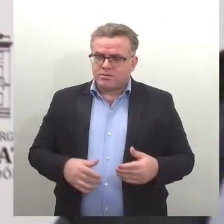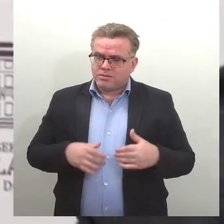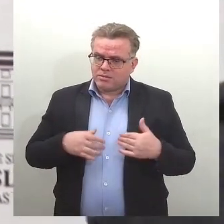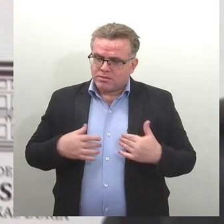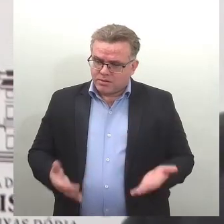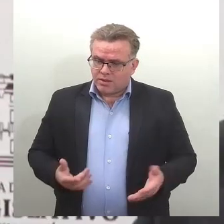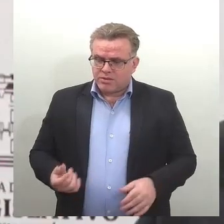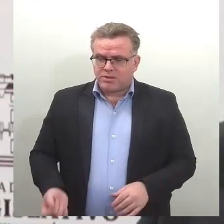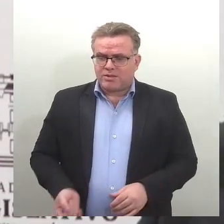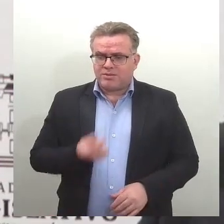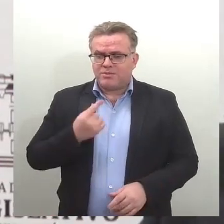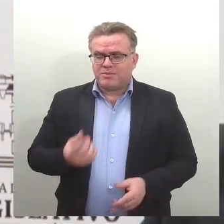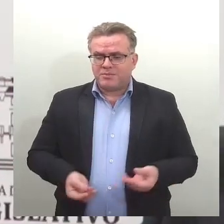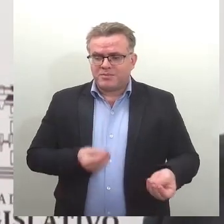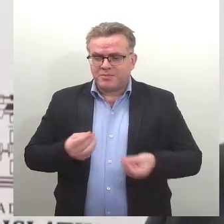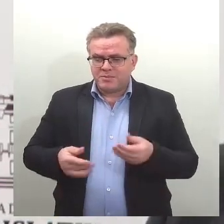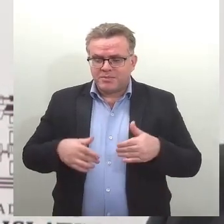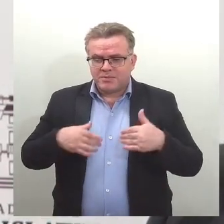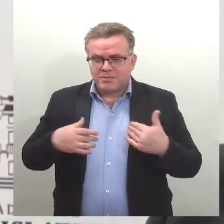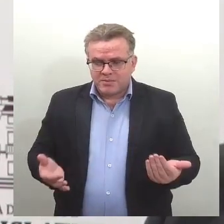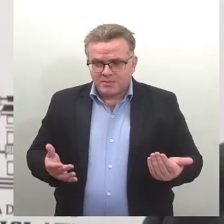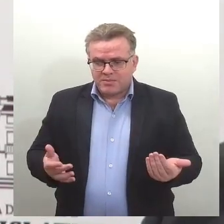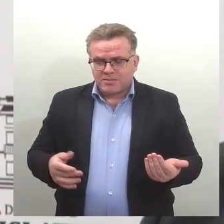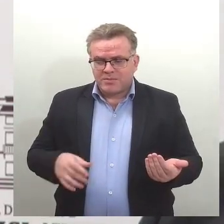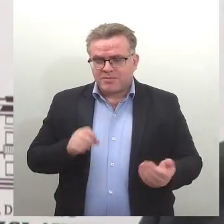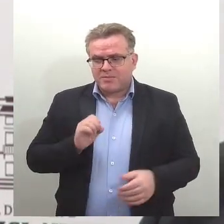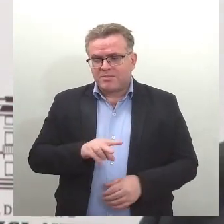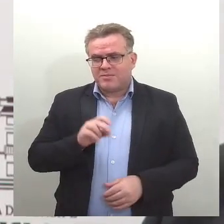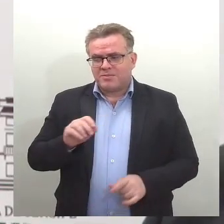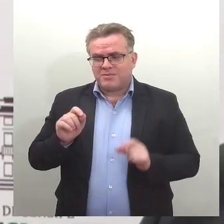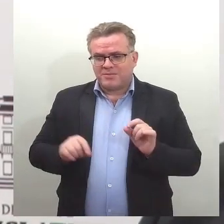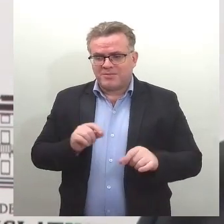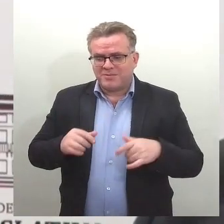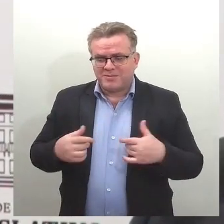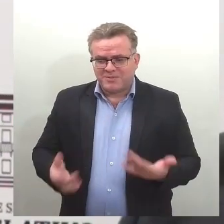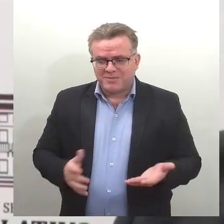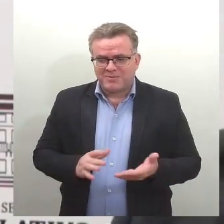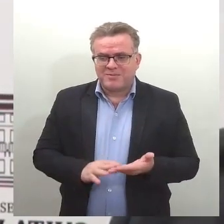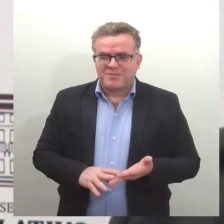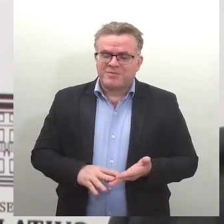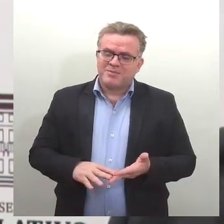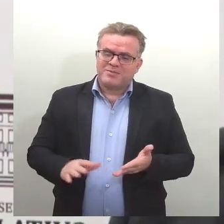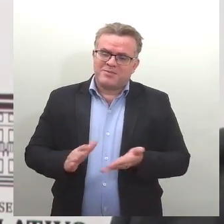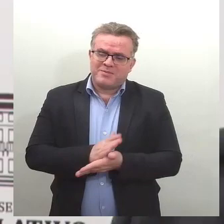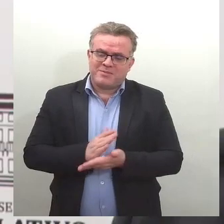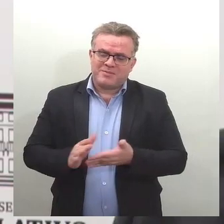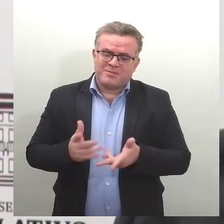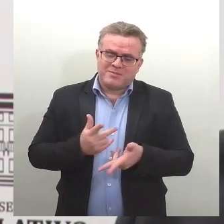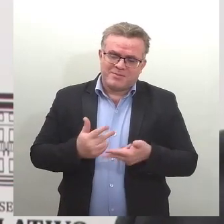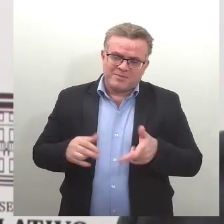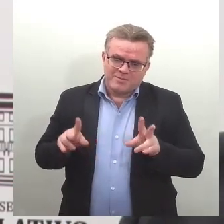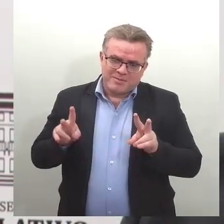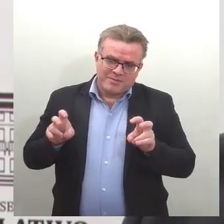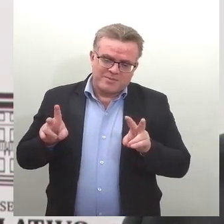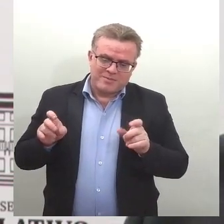civil organizada e nos enviam algumas questões que envolvem, né, não só o estado,